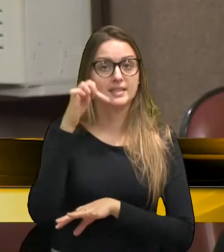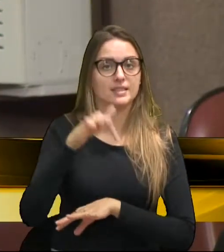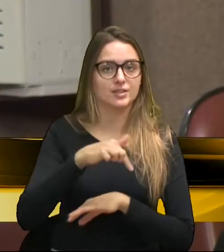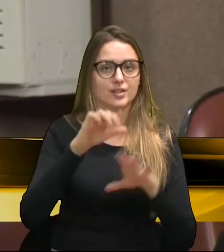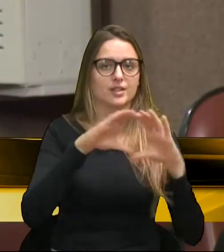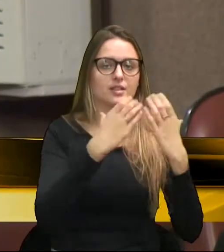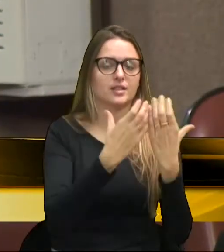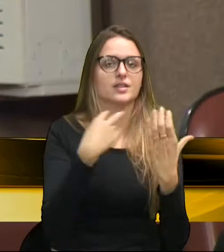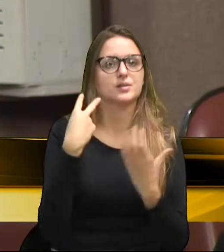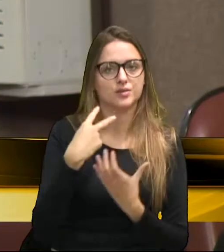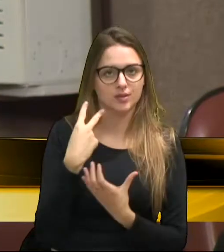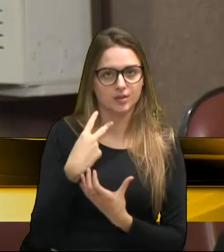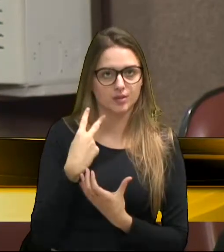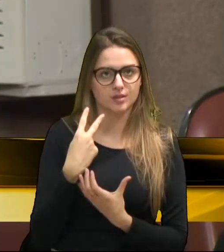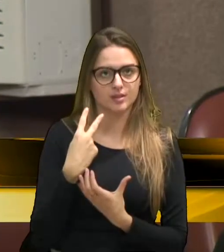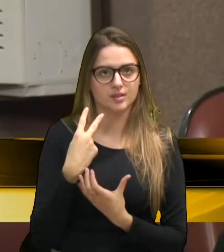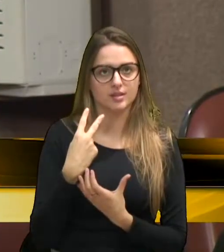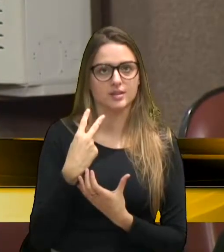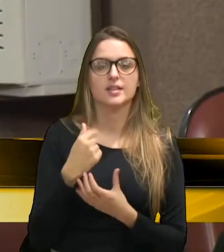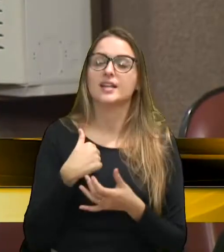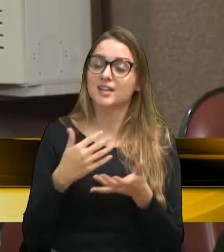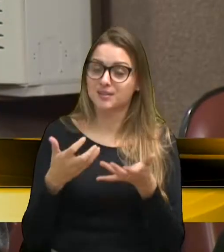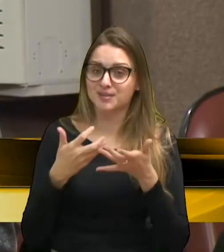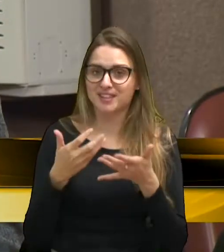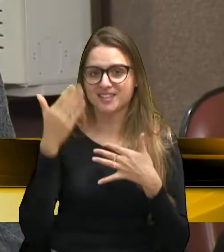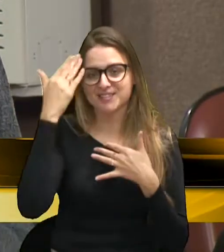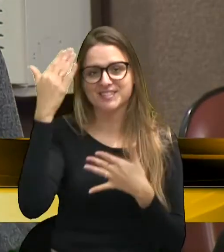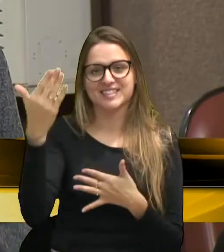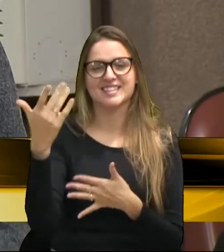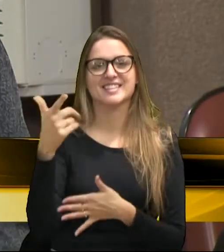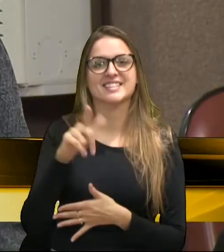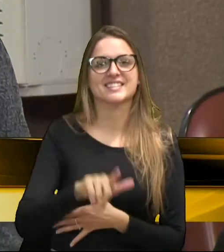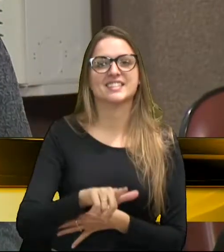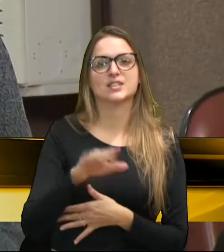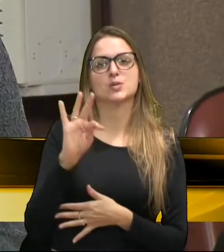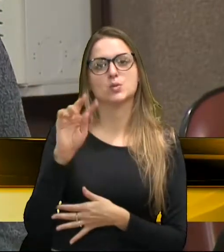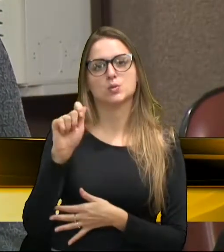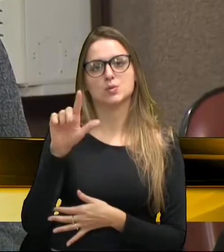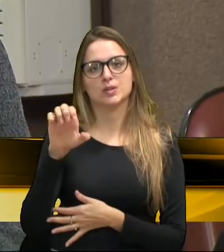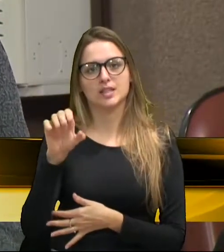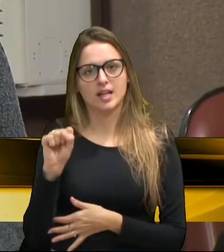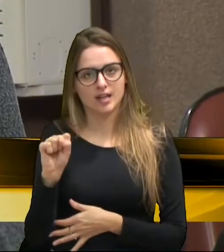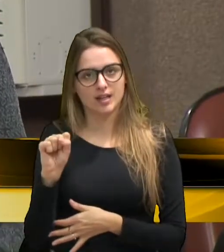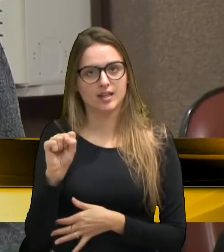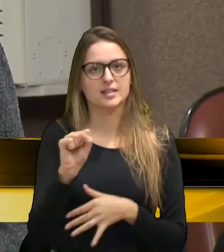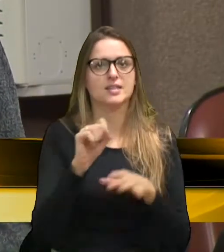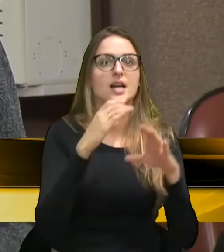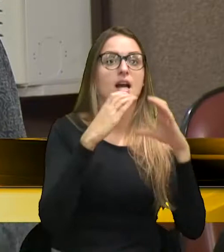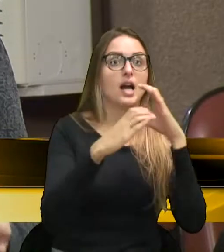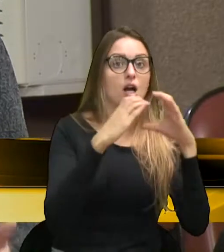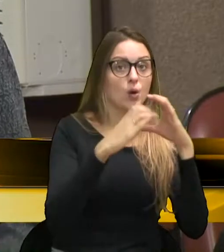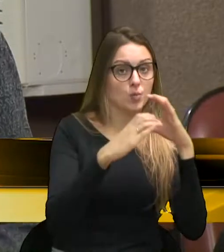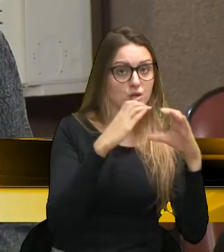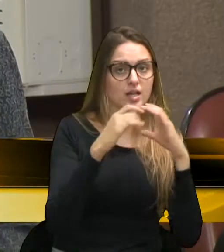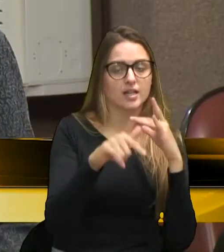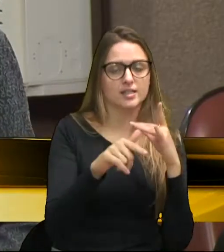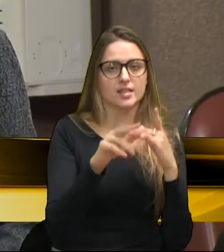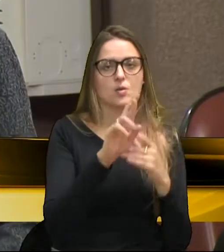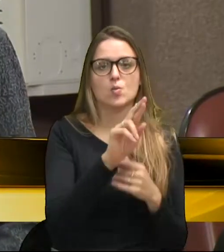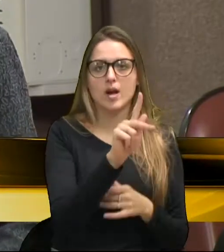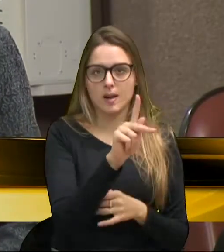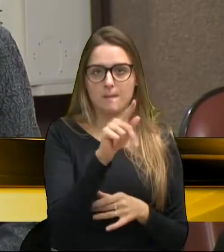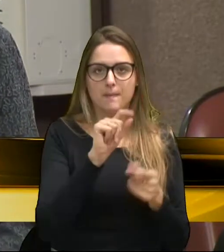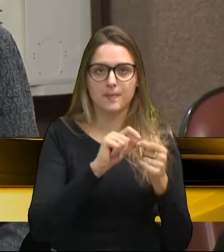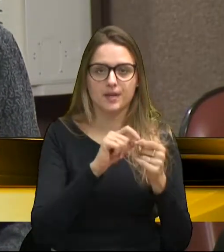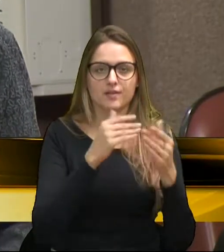Vereadores. Quero agradecer mais uma vez aqui o Thales, a comunicação aqui da Câmara, relações